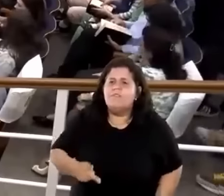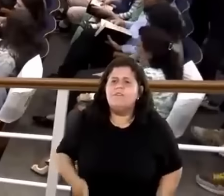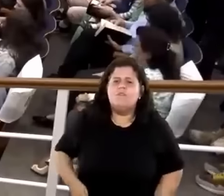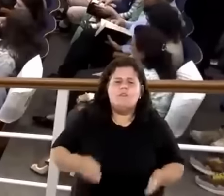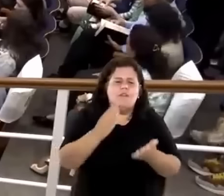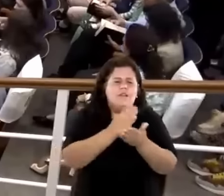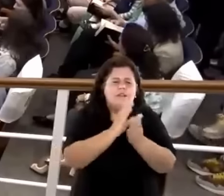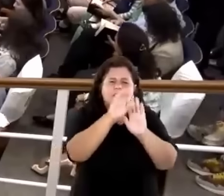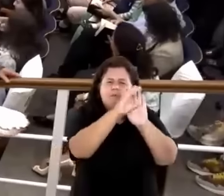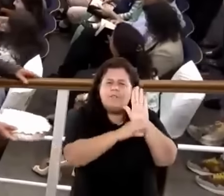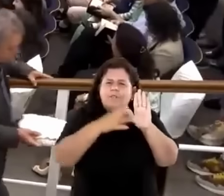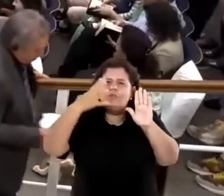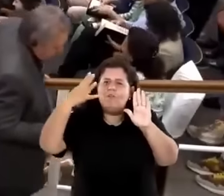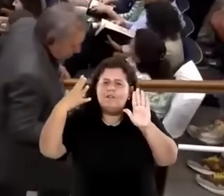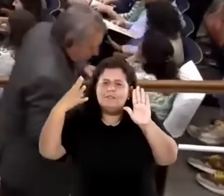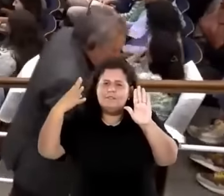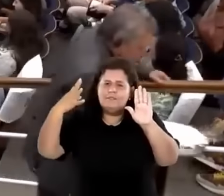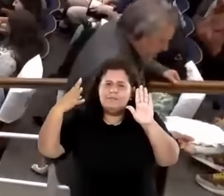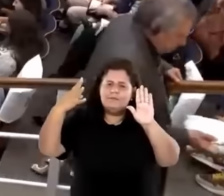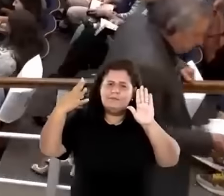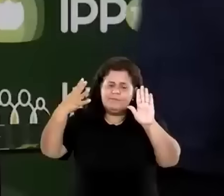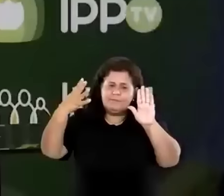Capítulo 4 por